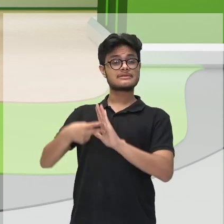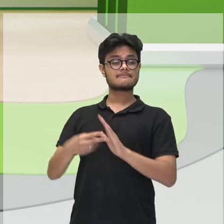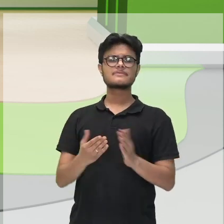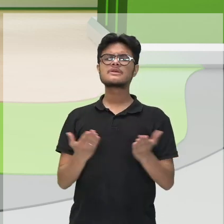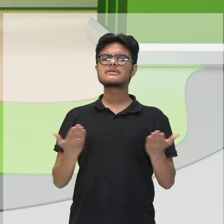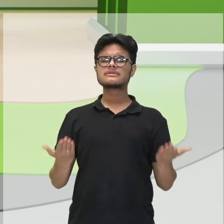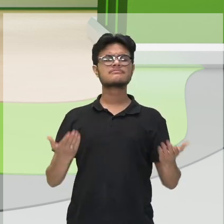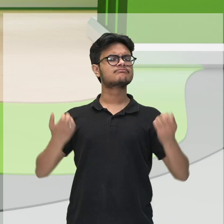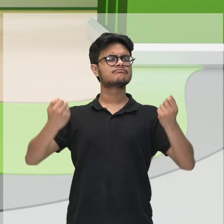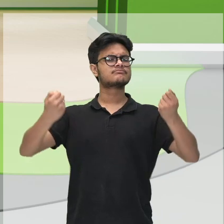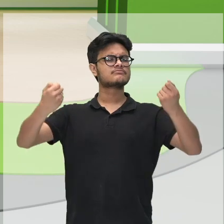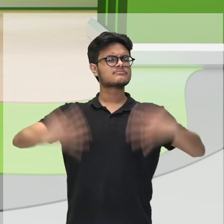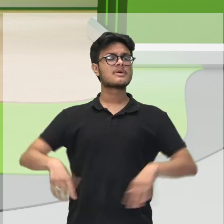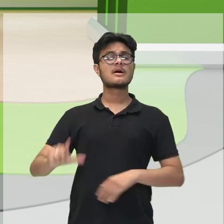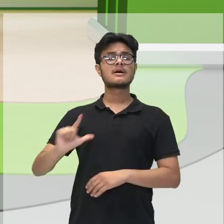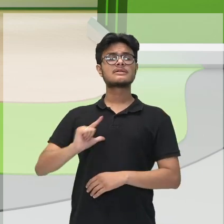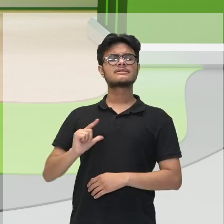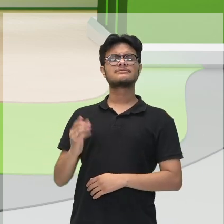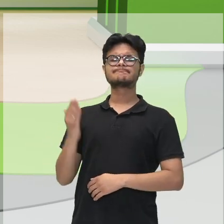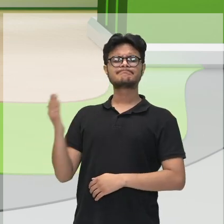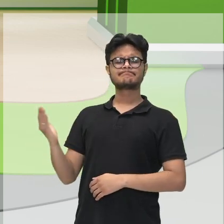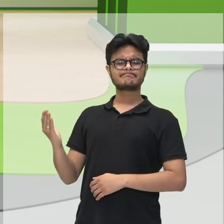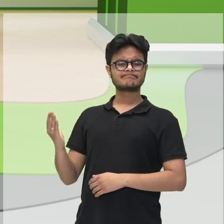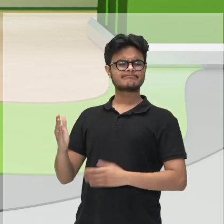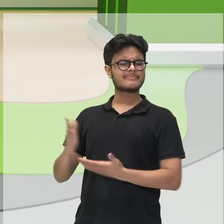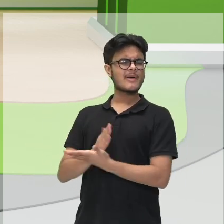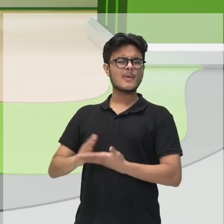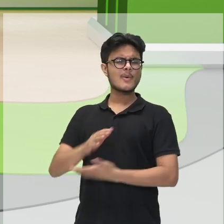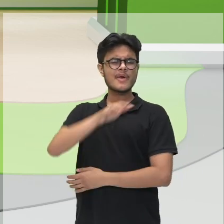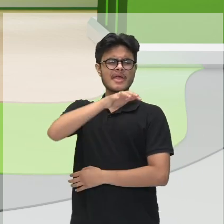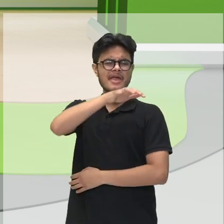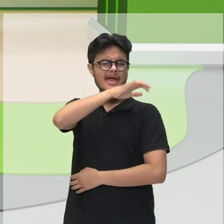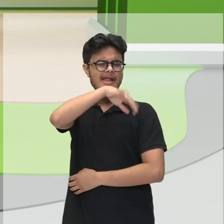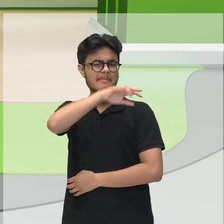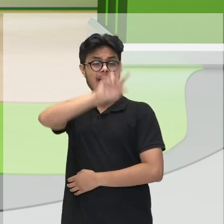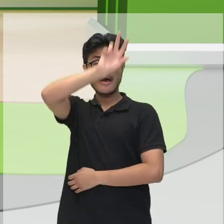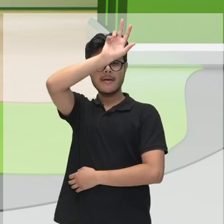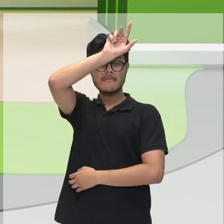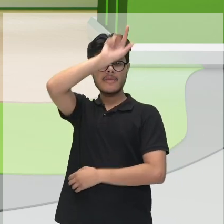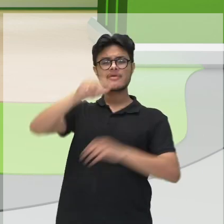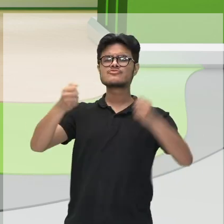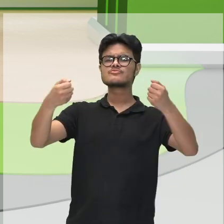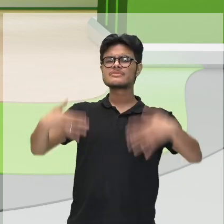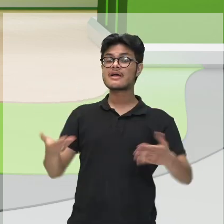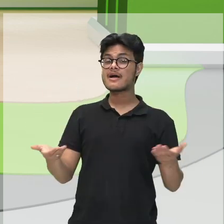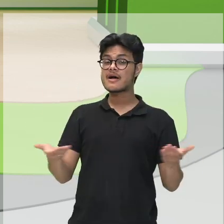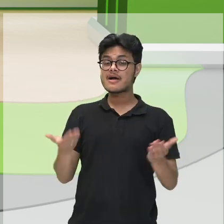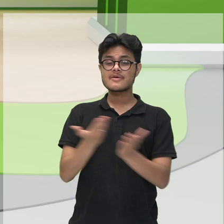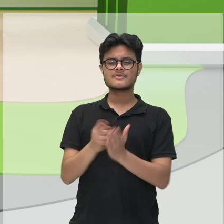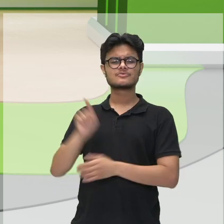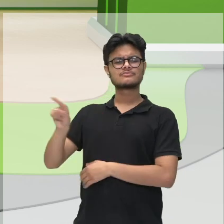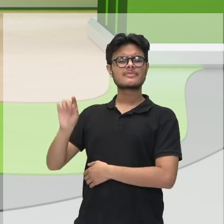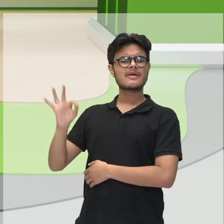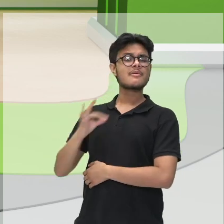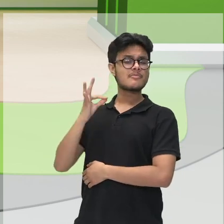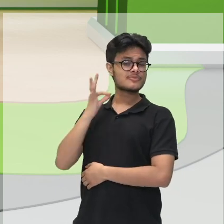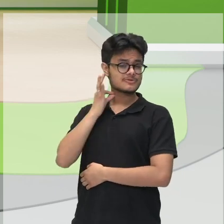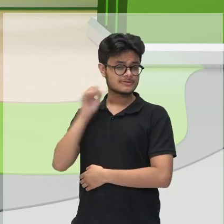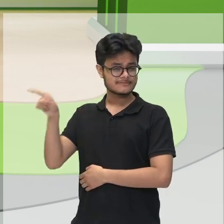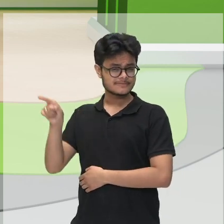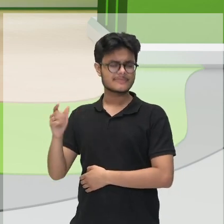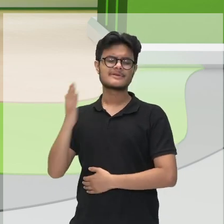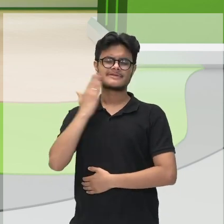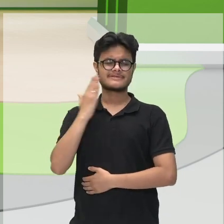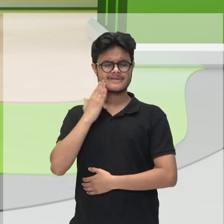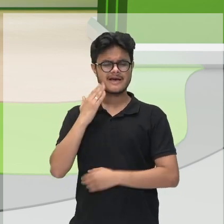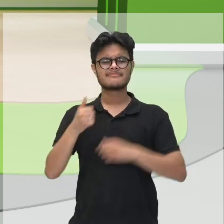temos aqui alguns desses vetores que vão ser falados na nossa aula. O mosquito, que vocês conhecem bem,